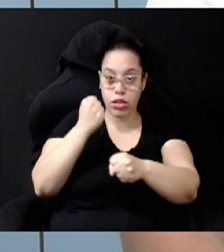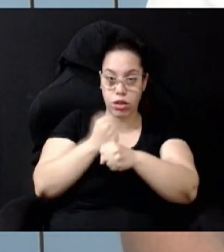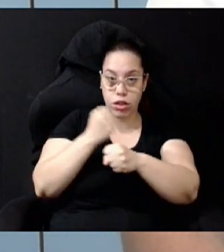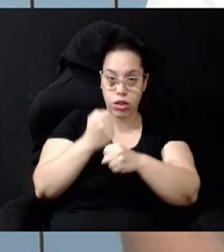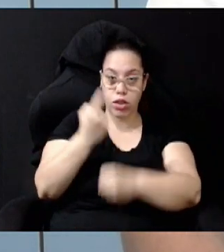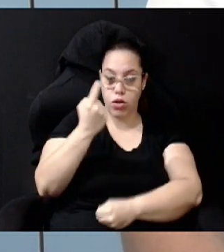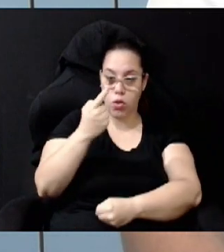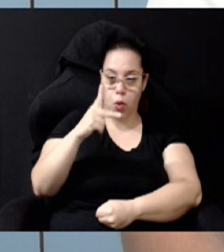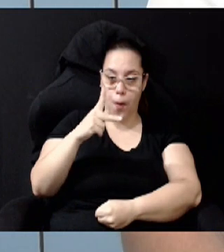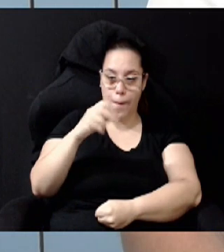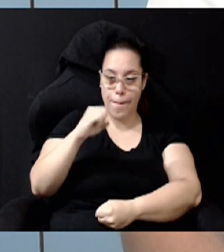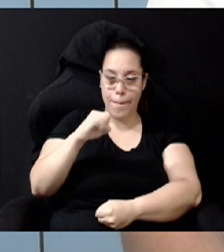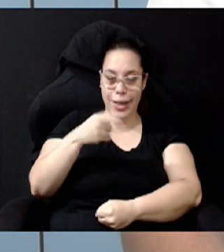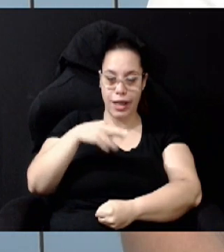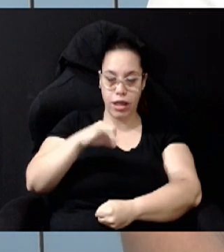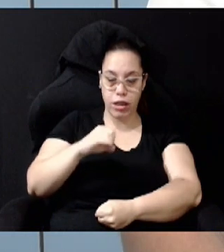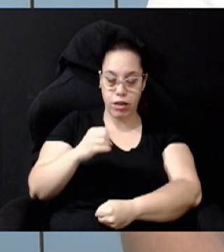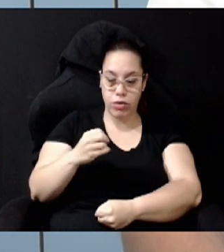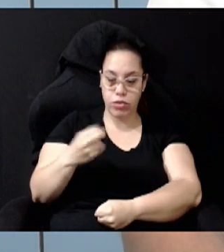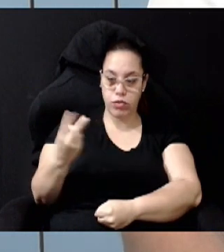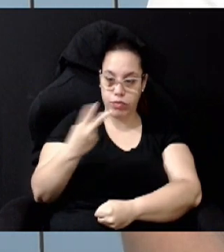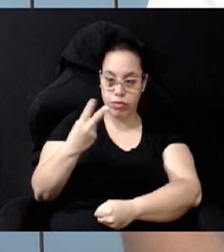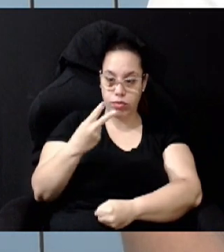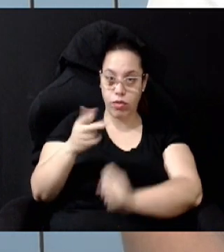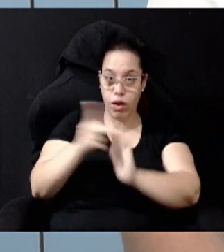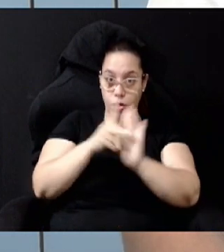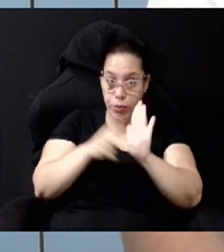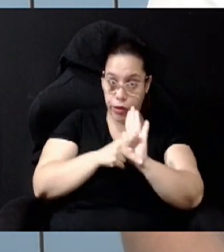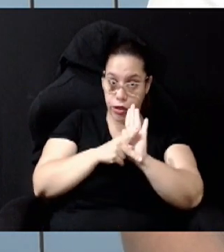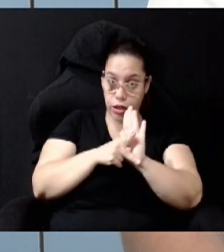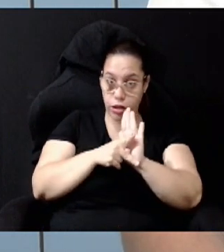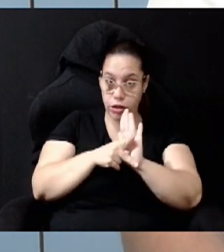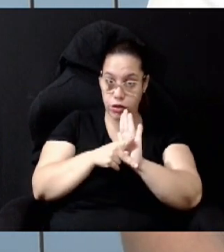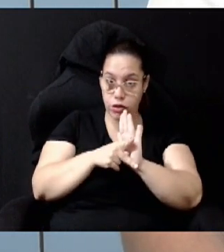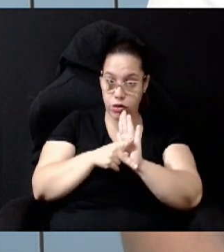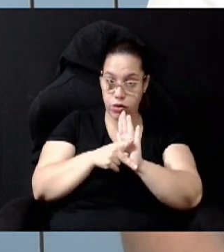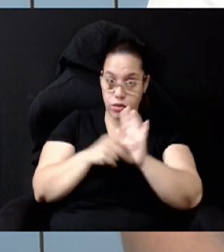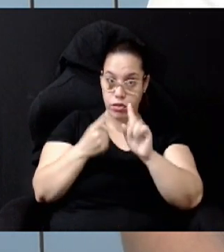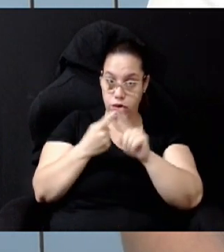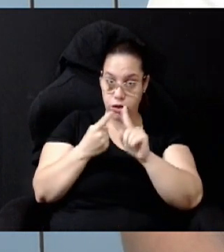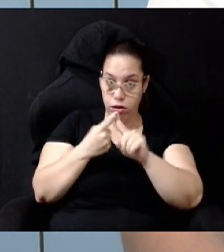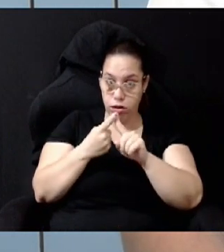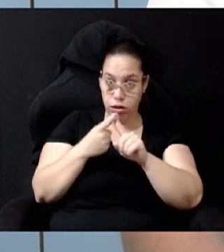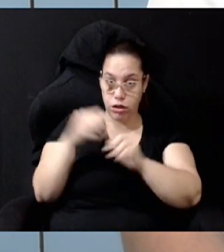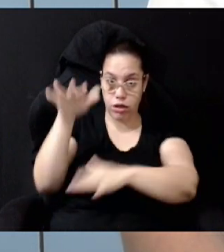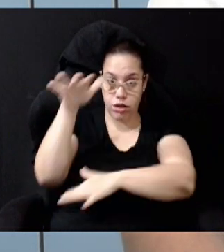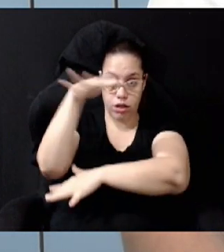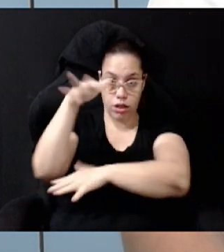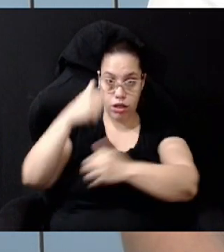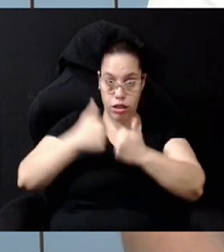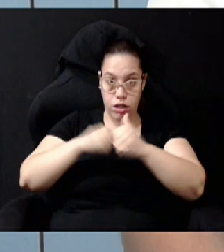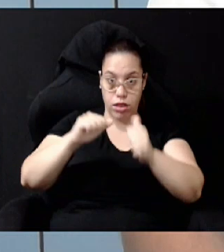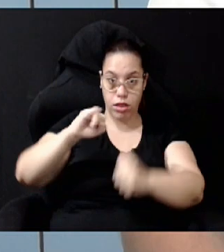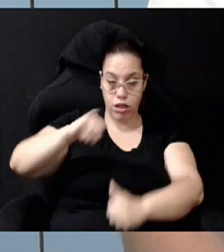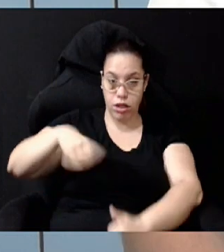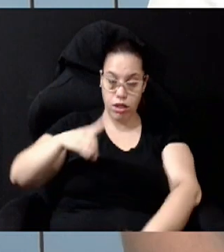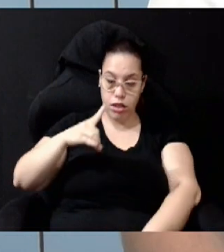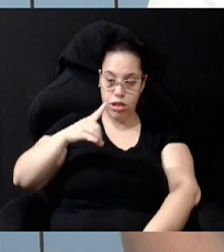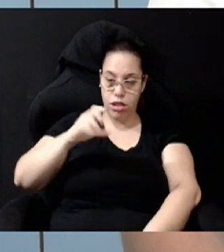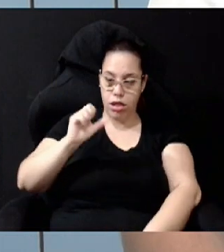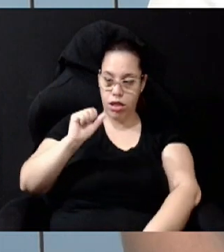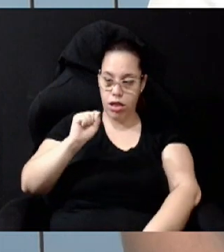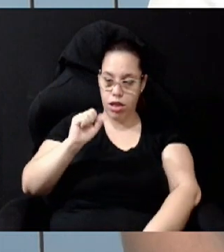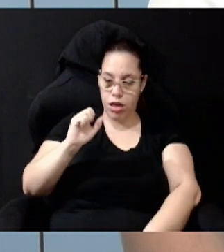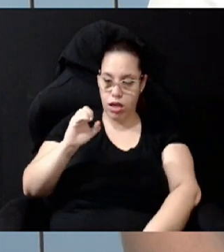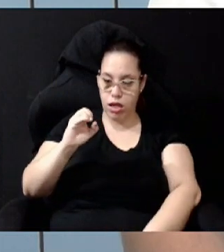e mais 2 projetados. Um na Praça de Esportes do Jardim São Fernando, que está em